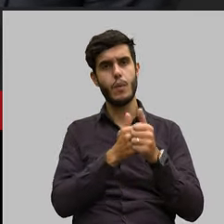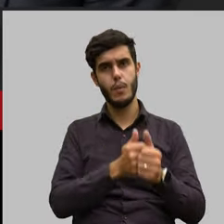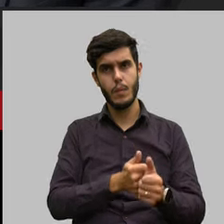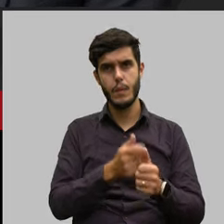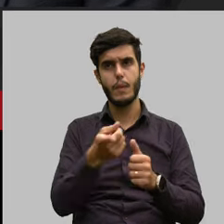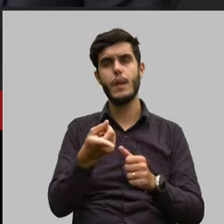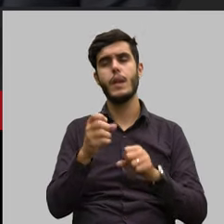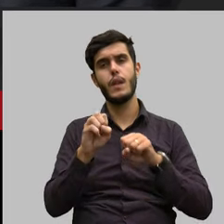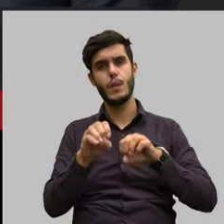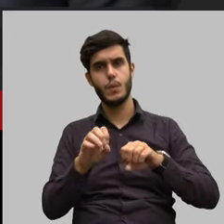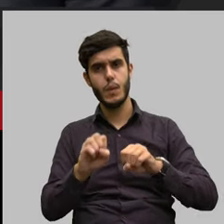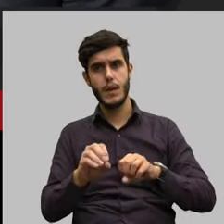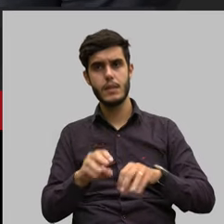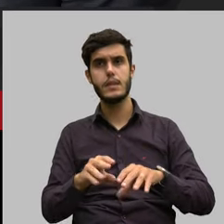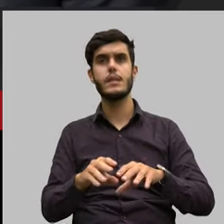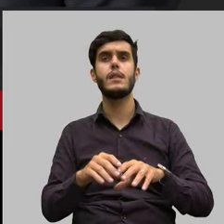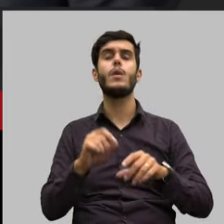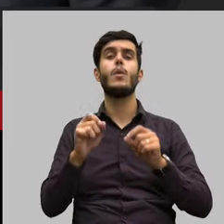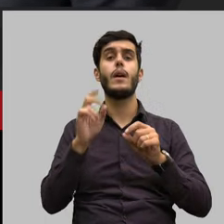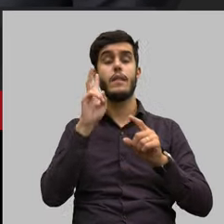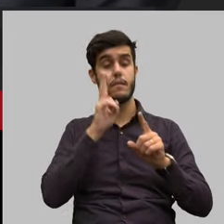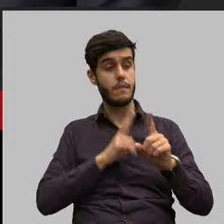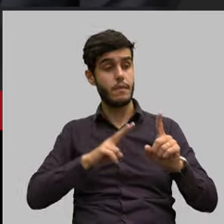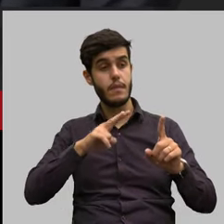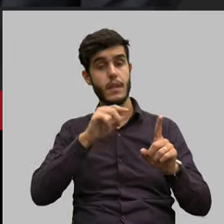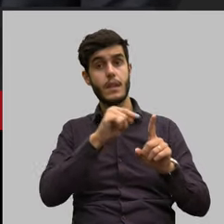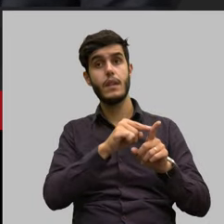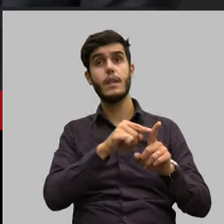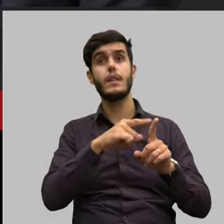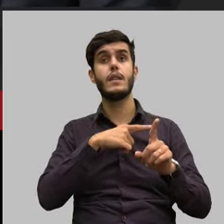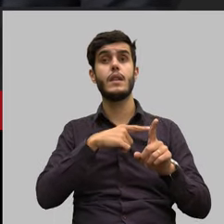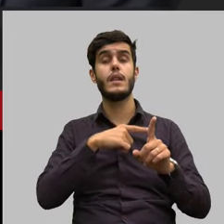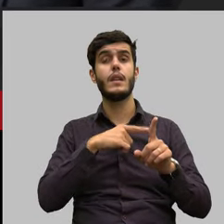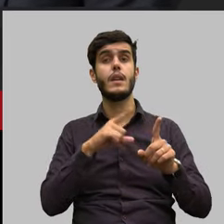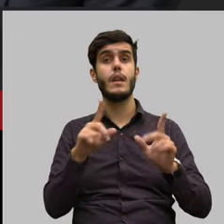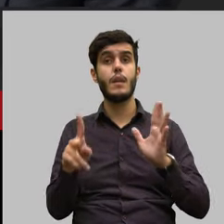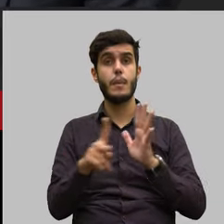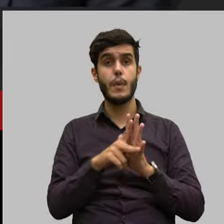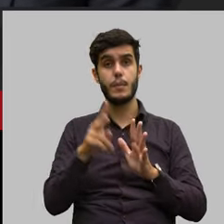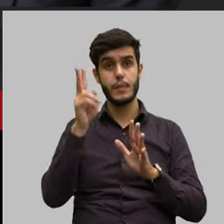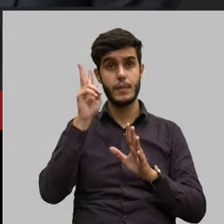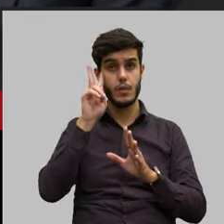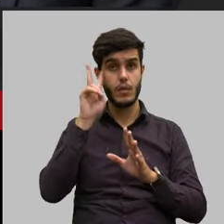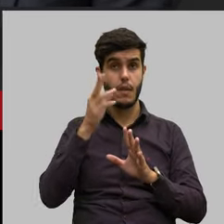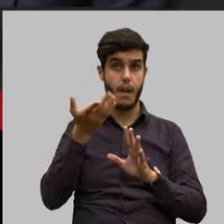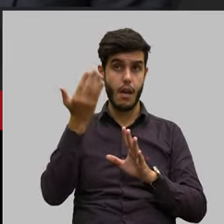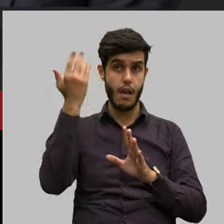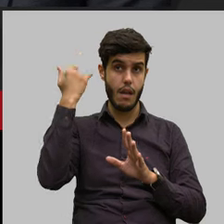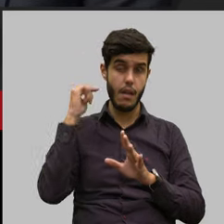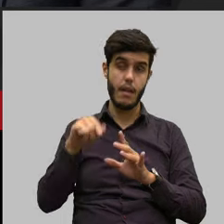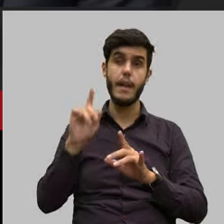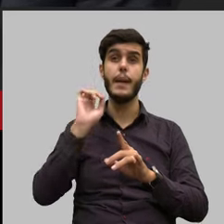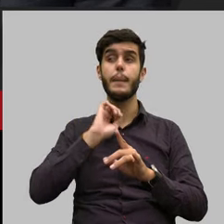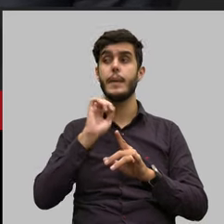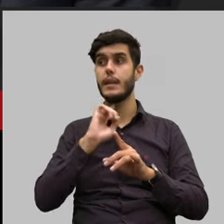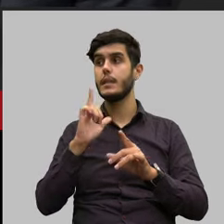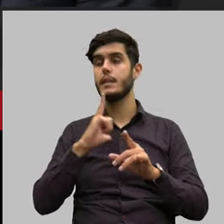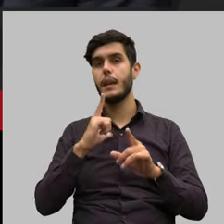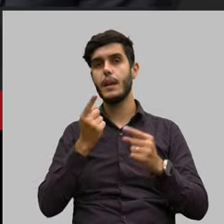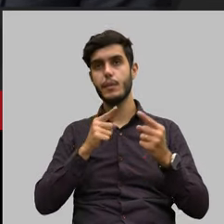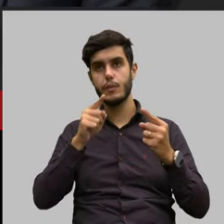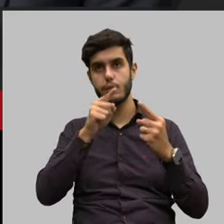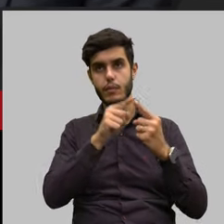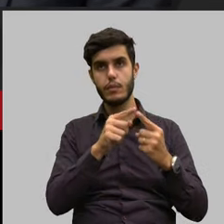educação onde observamos também numa perspectiva histórica que Minas tem atingido eh eh